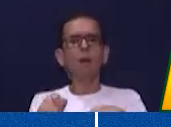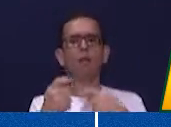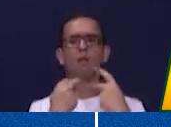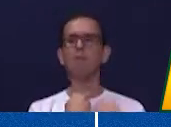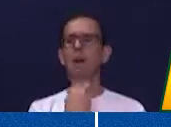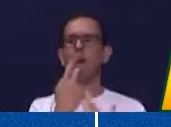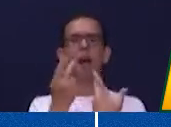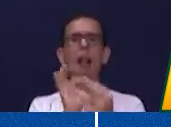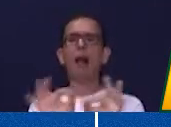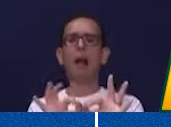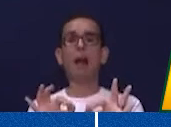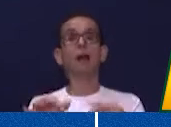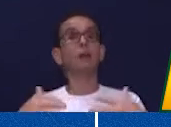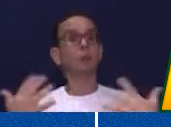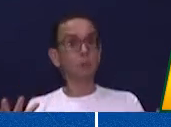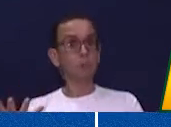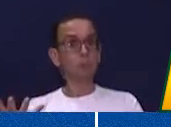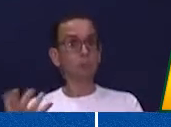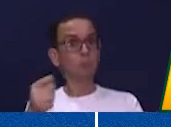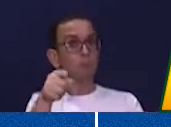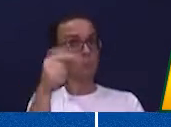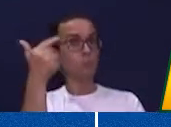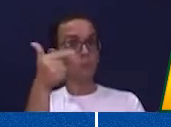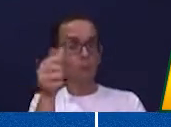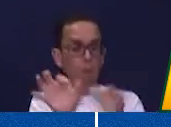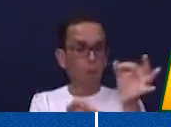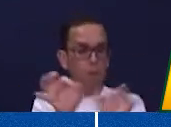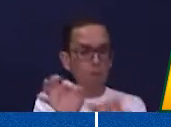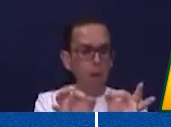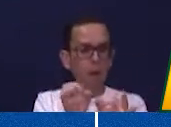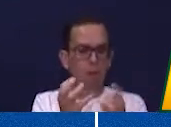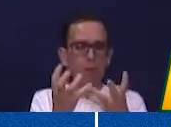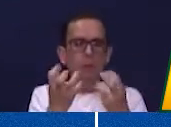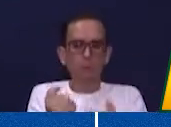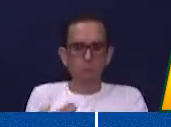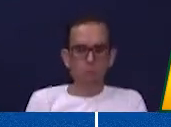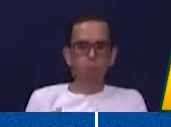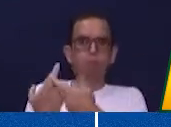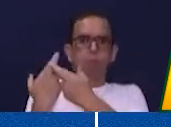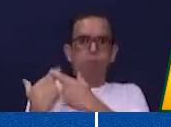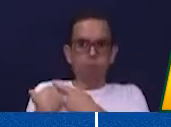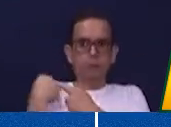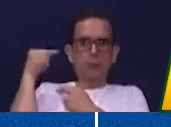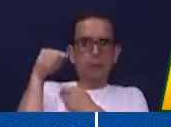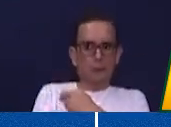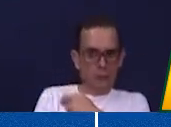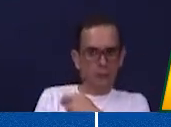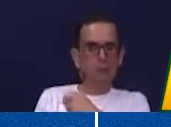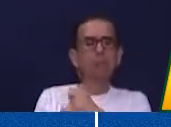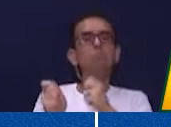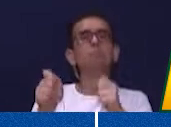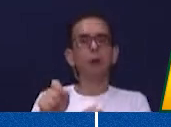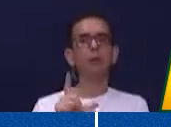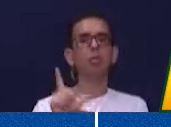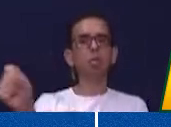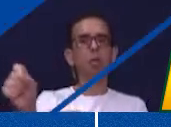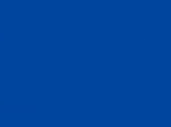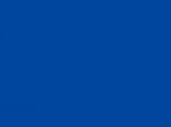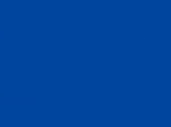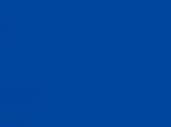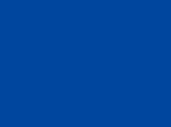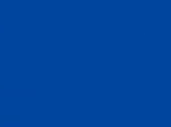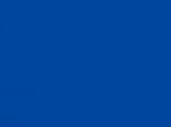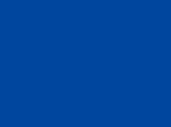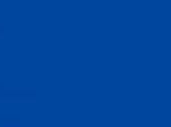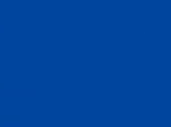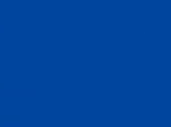e é isso que acontece quando você não tem preparo para assumir uma responsabilidade desse tamanho você foge do debate